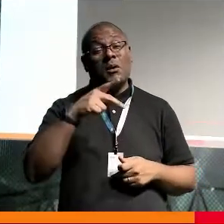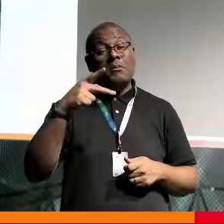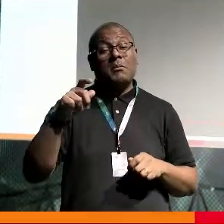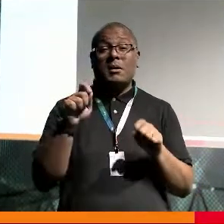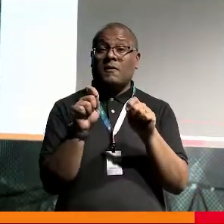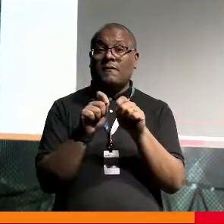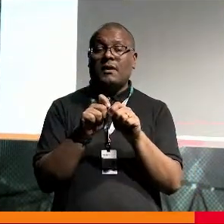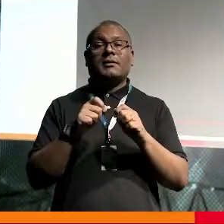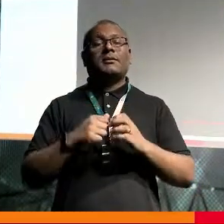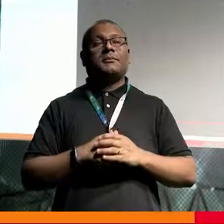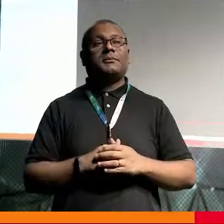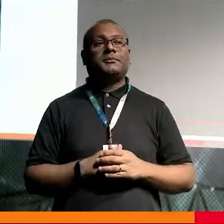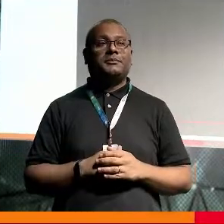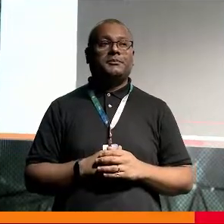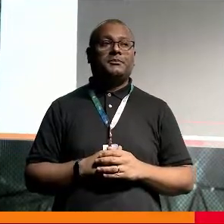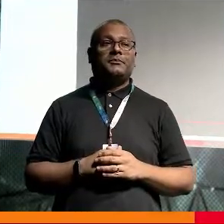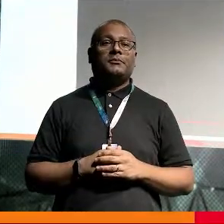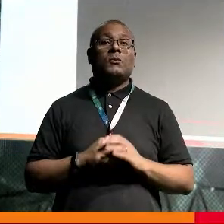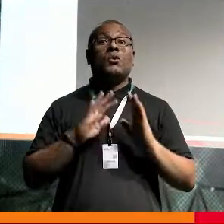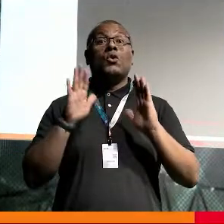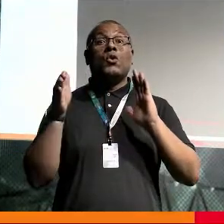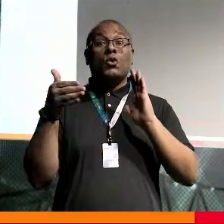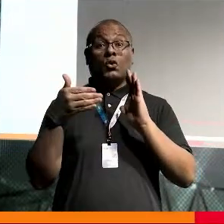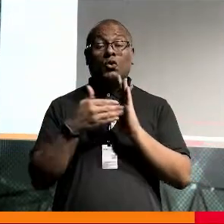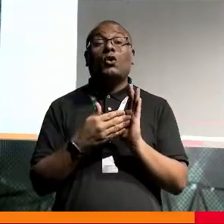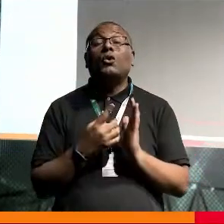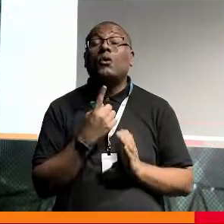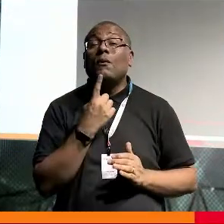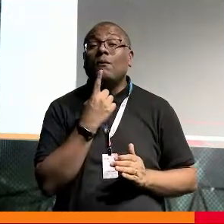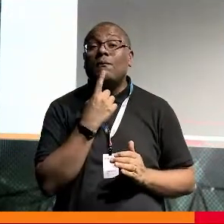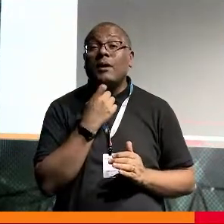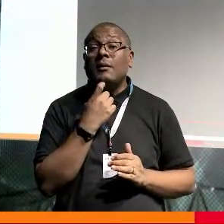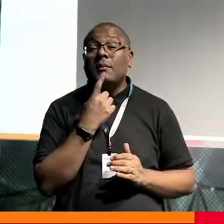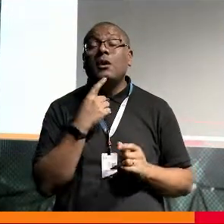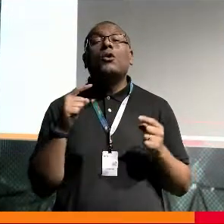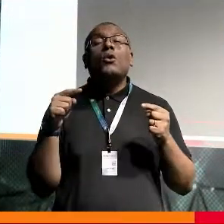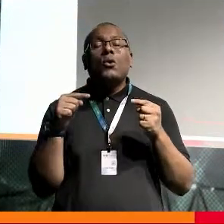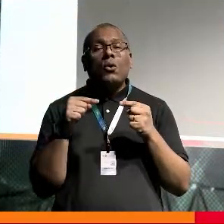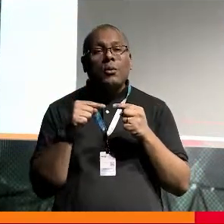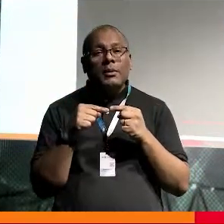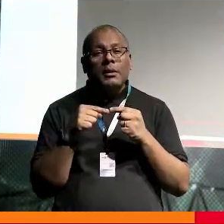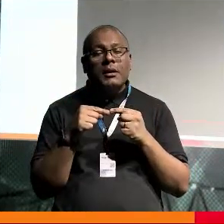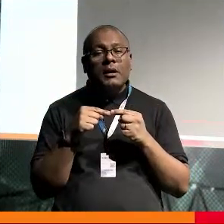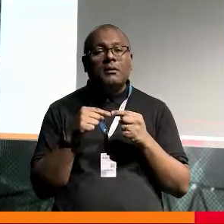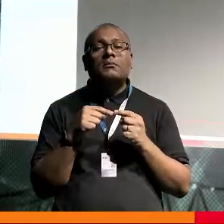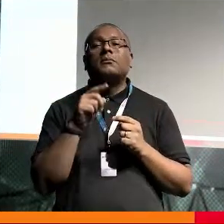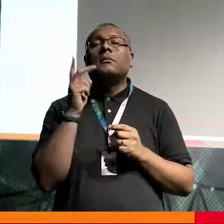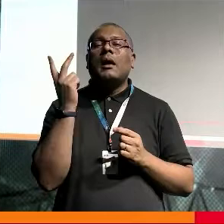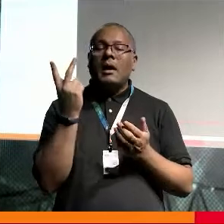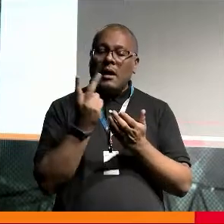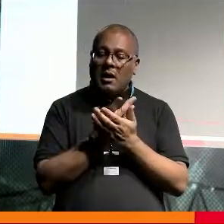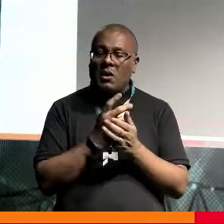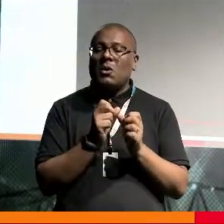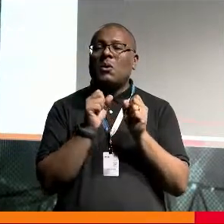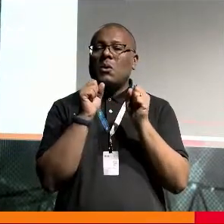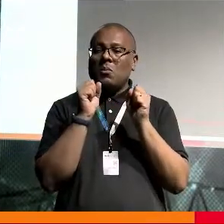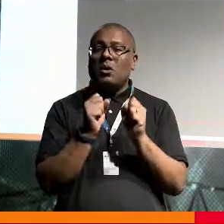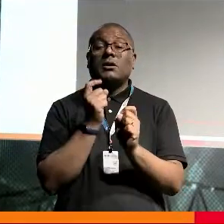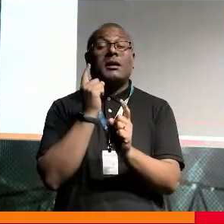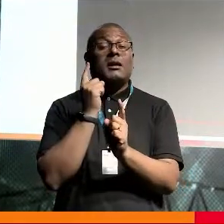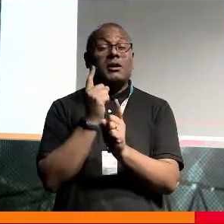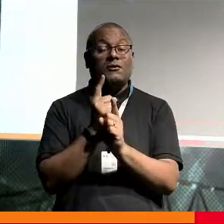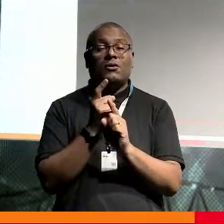faz. Então, todos esses que estão em vermelho são possíveis bugs que ele